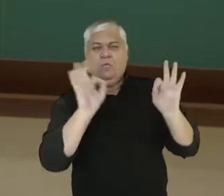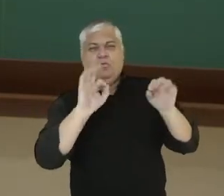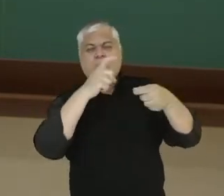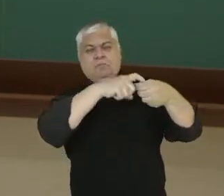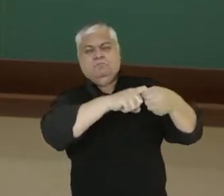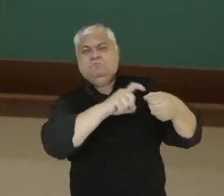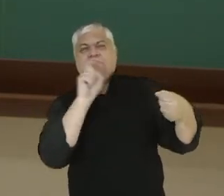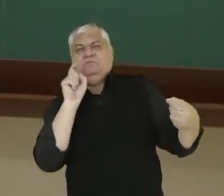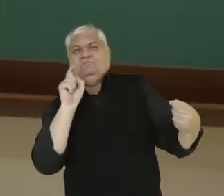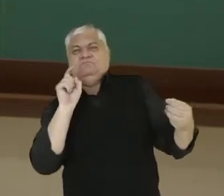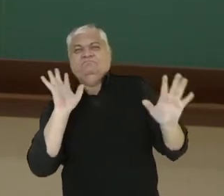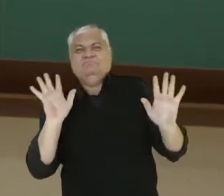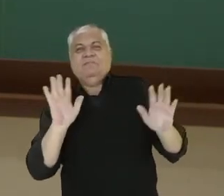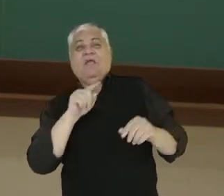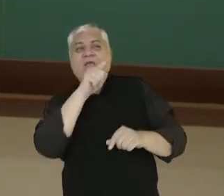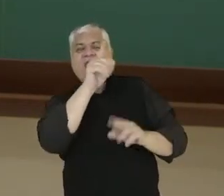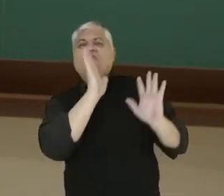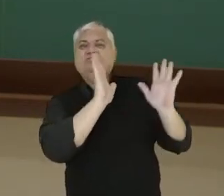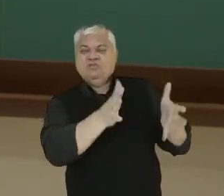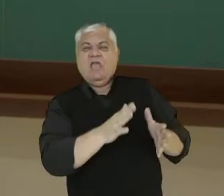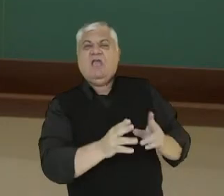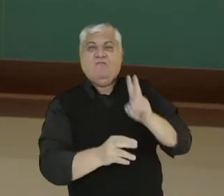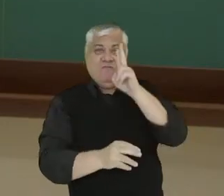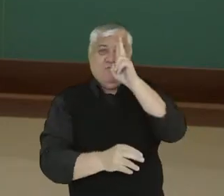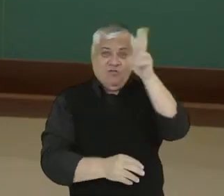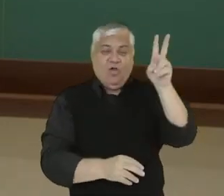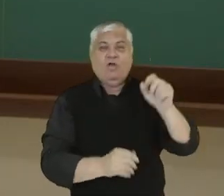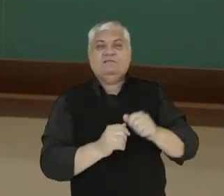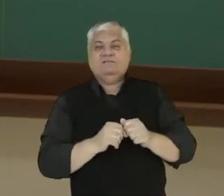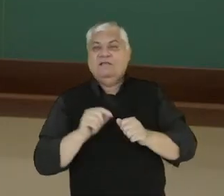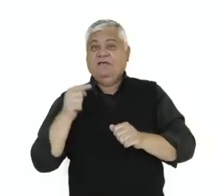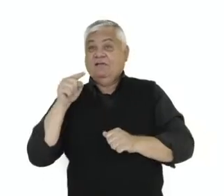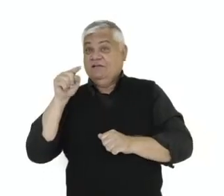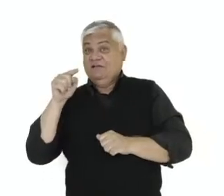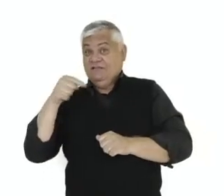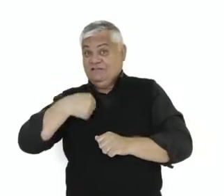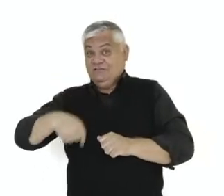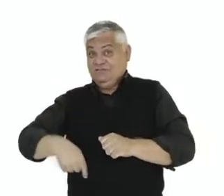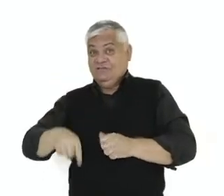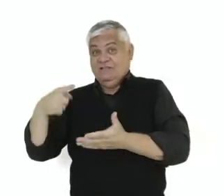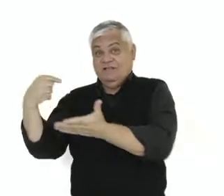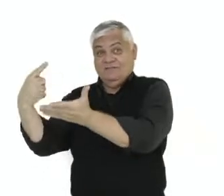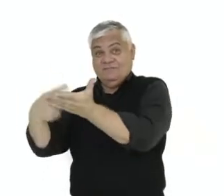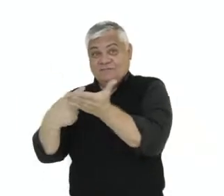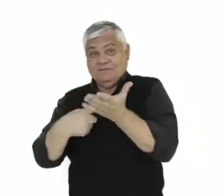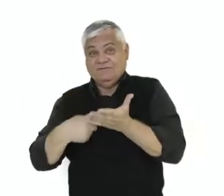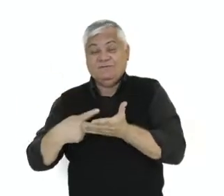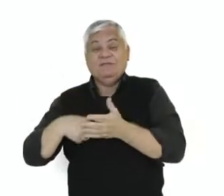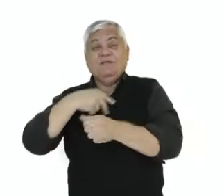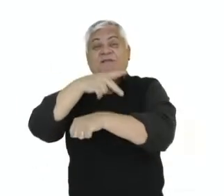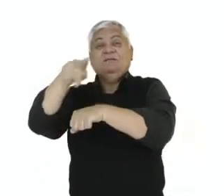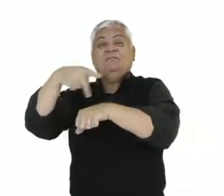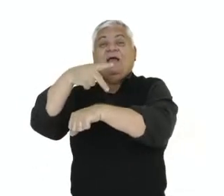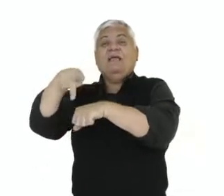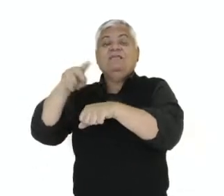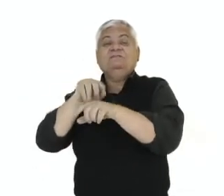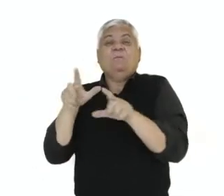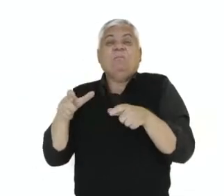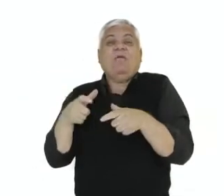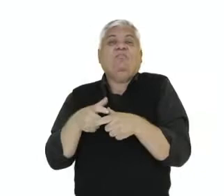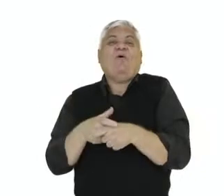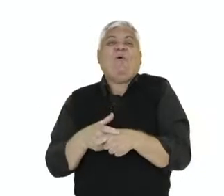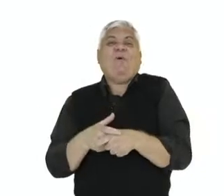países que são grandes potências mundiais ali. Perceba que a China buscou firmar acordos com os países de menor